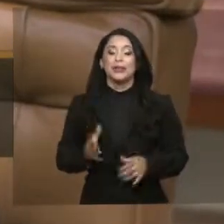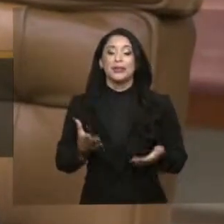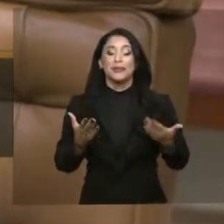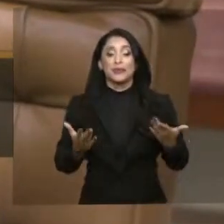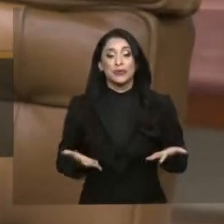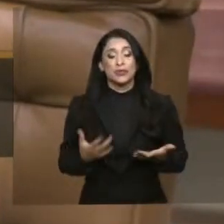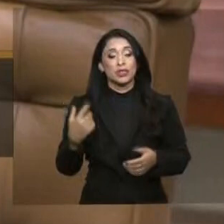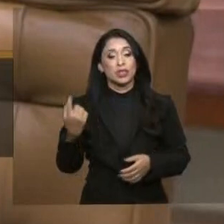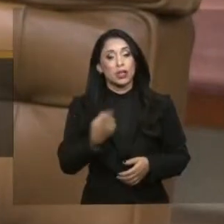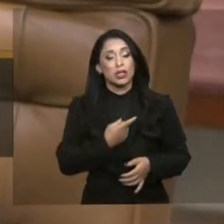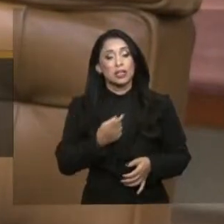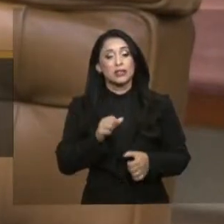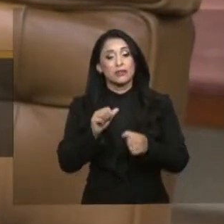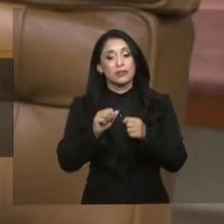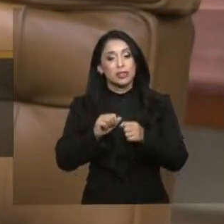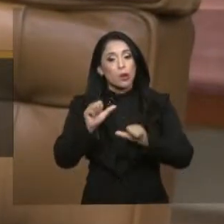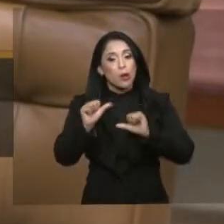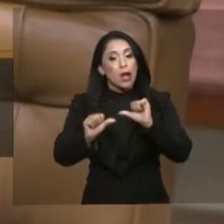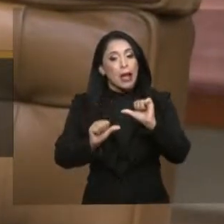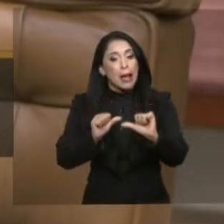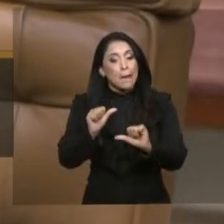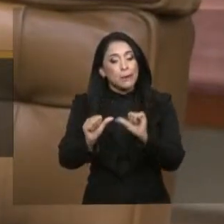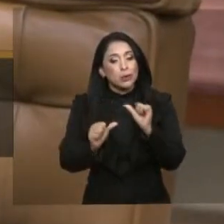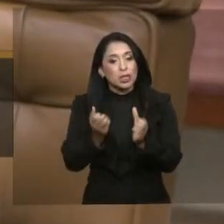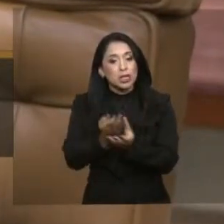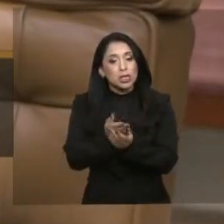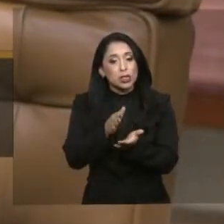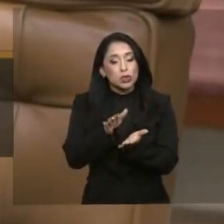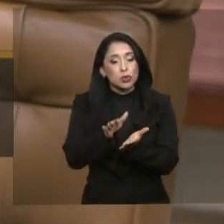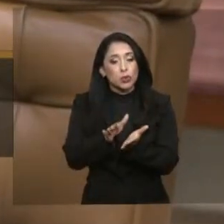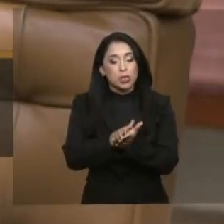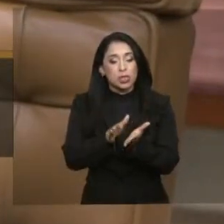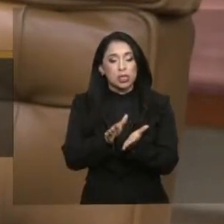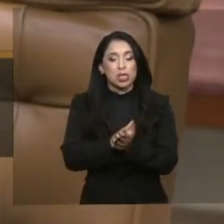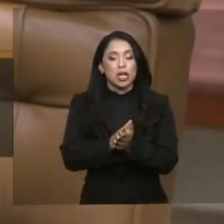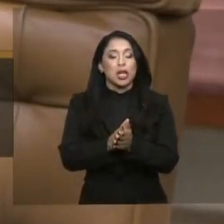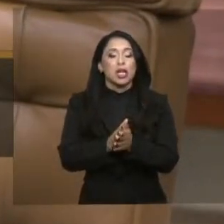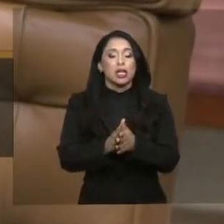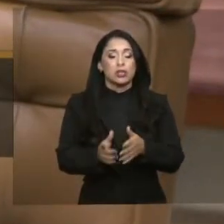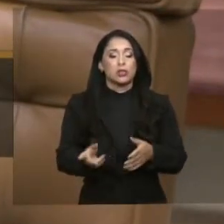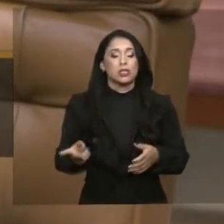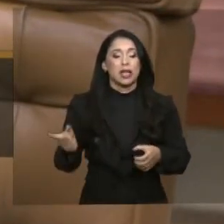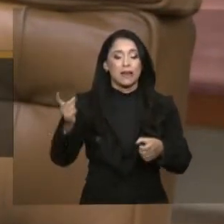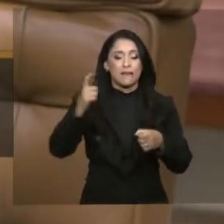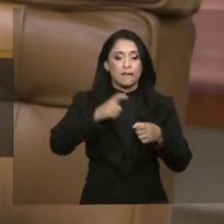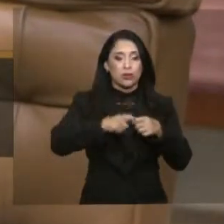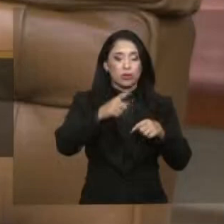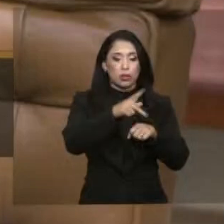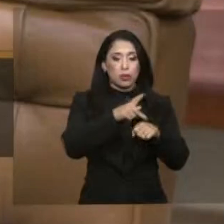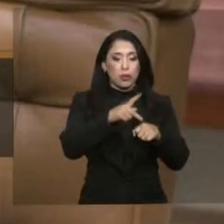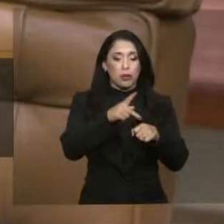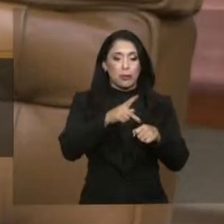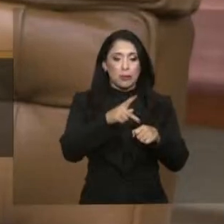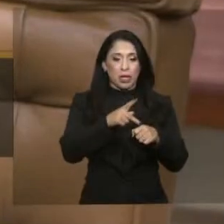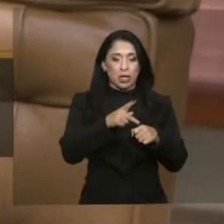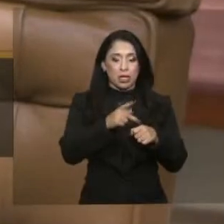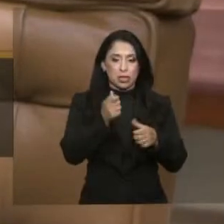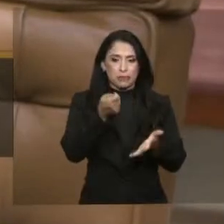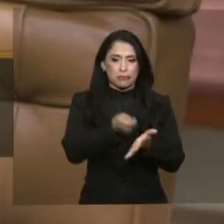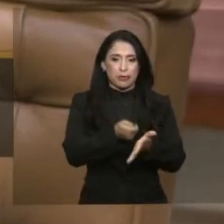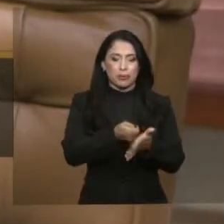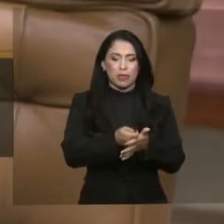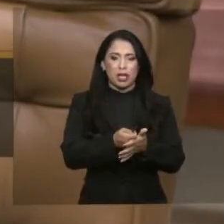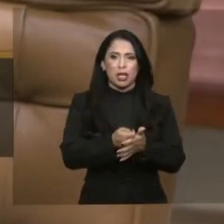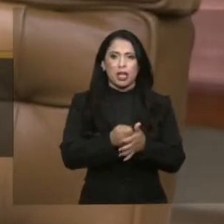nós fizemos a mudança dos processos de extradição do plenário para as turmas. Foi na gestão